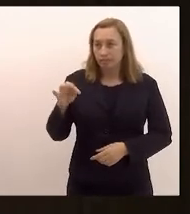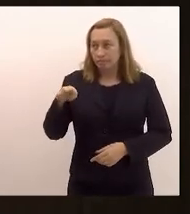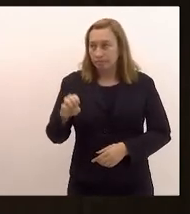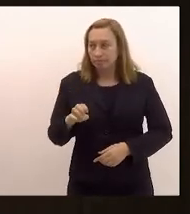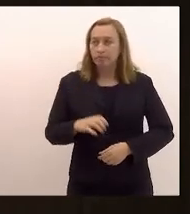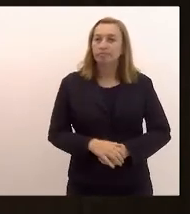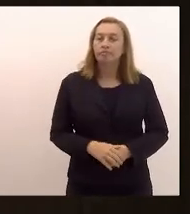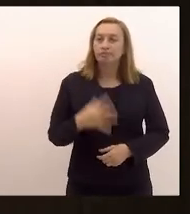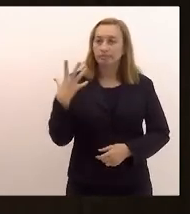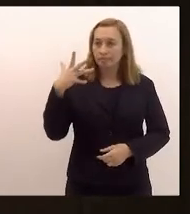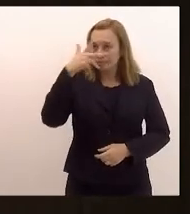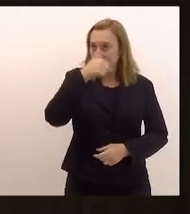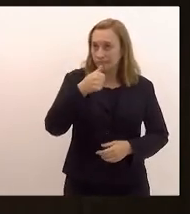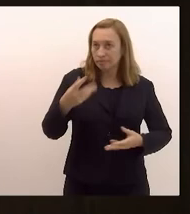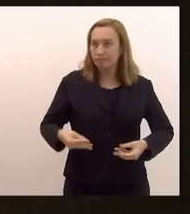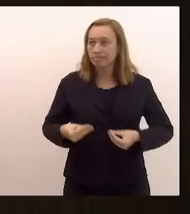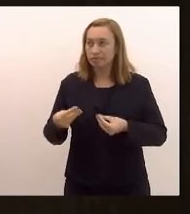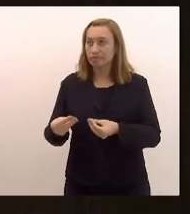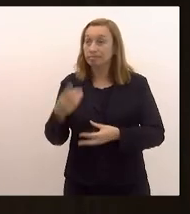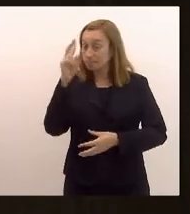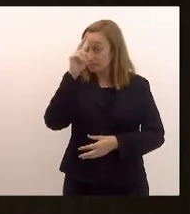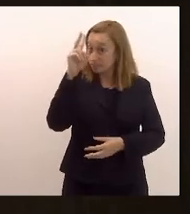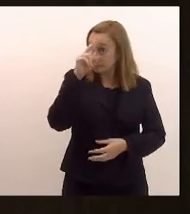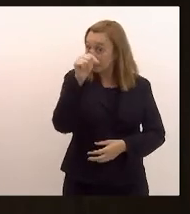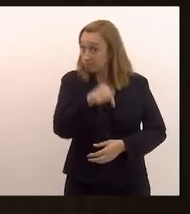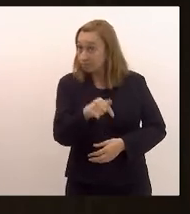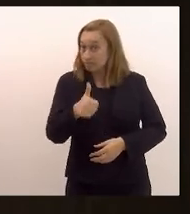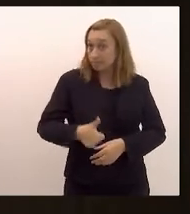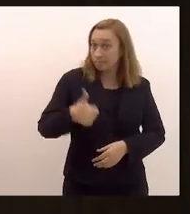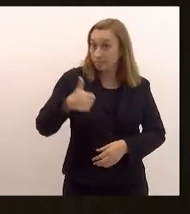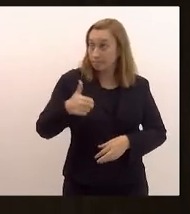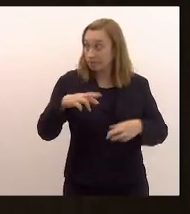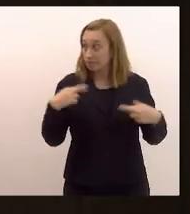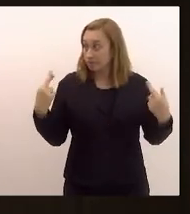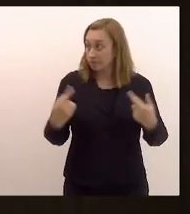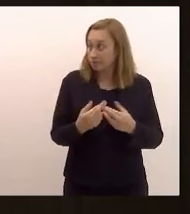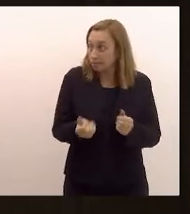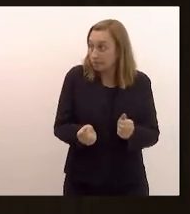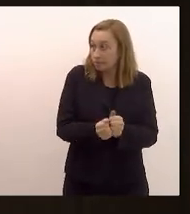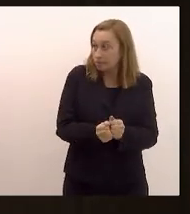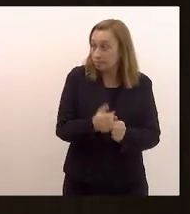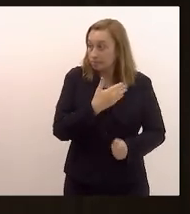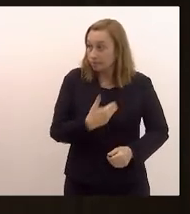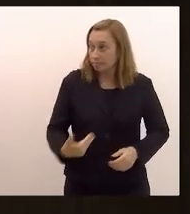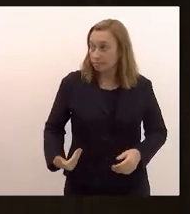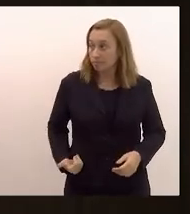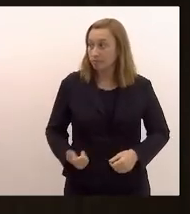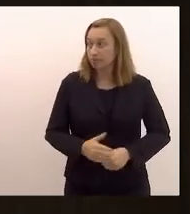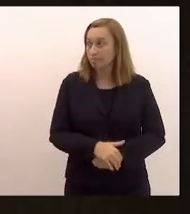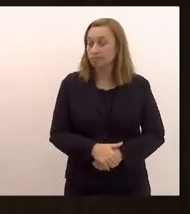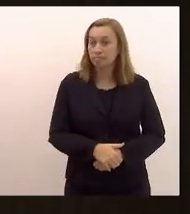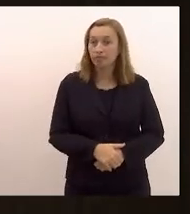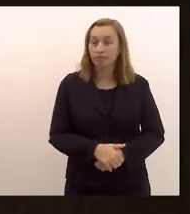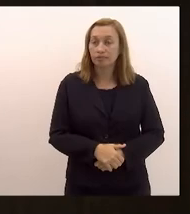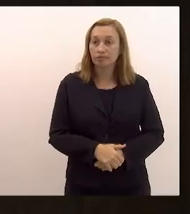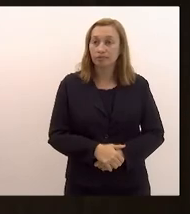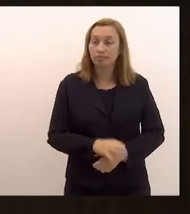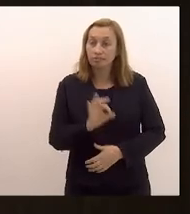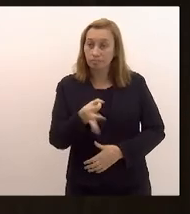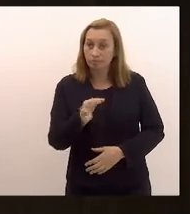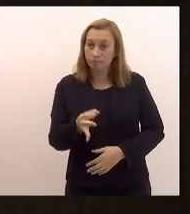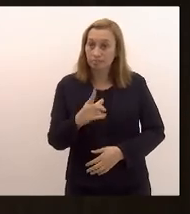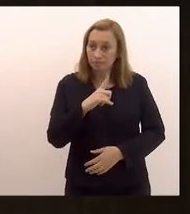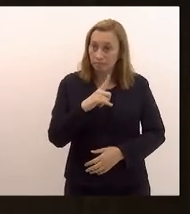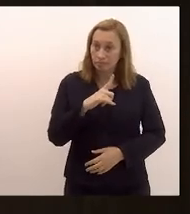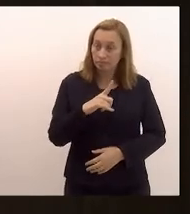o bonito essa entrega e eu me lembro que aqui foi a primeira sessão com o público no novo plenário e eu tenho certeza